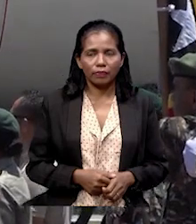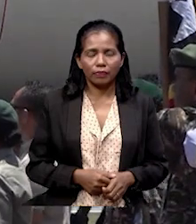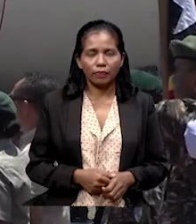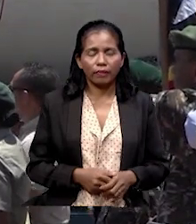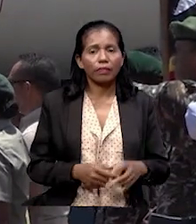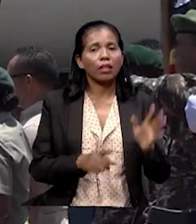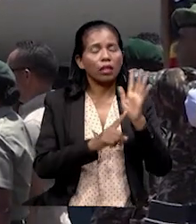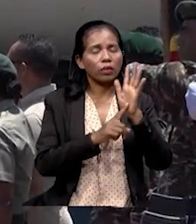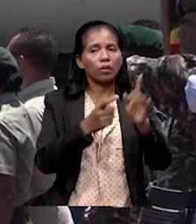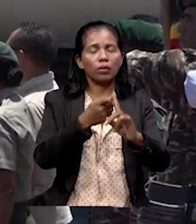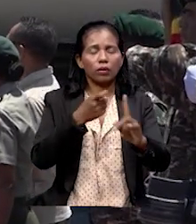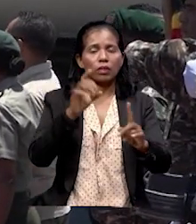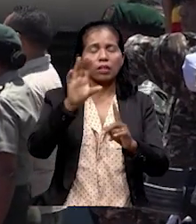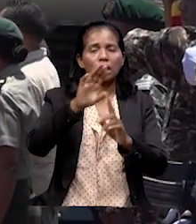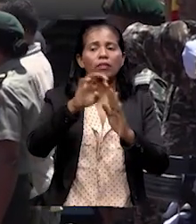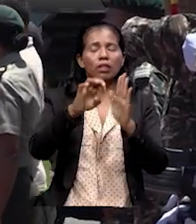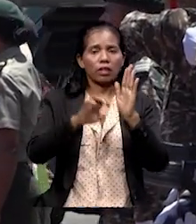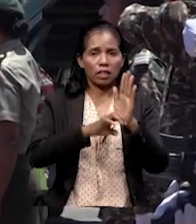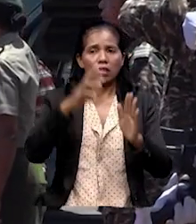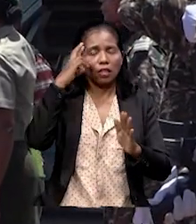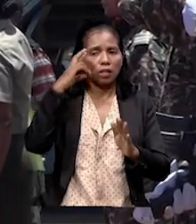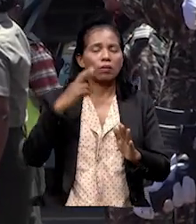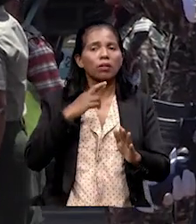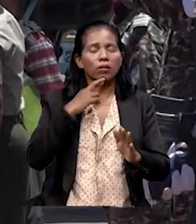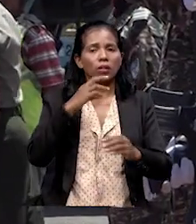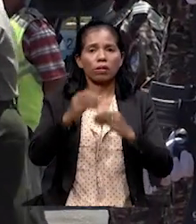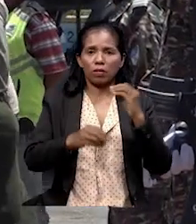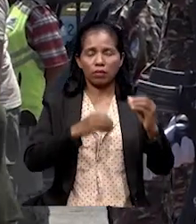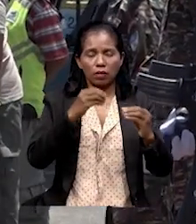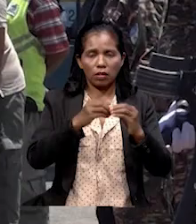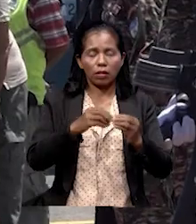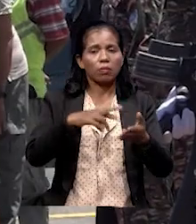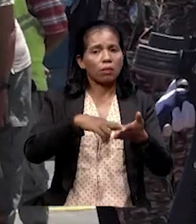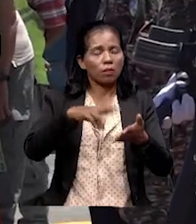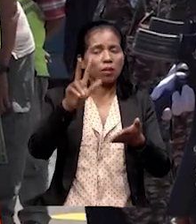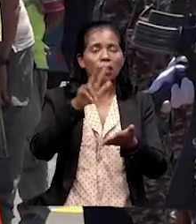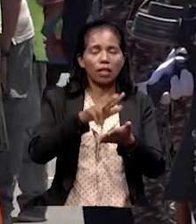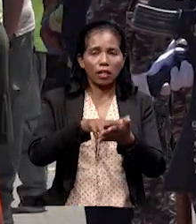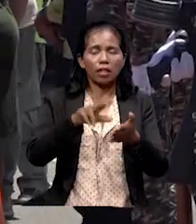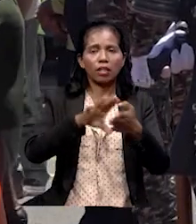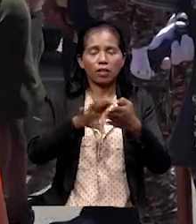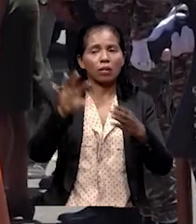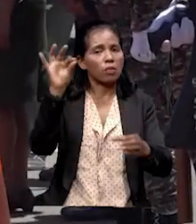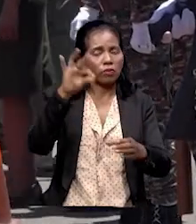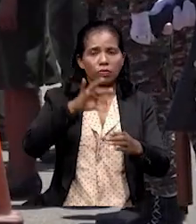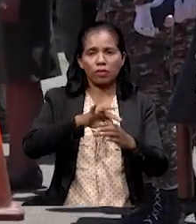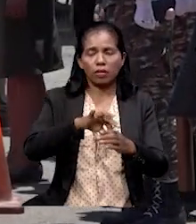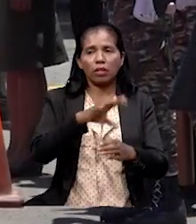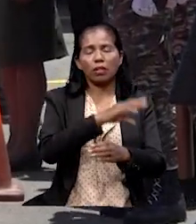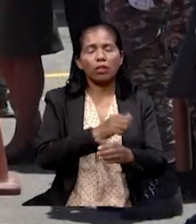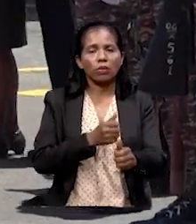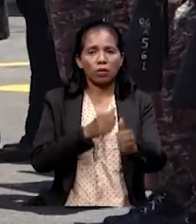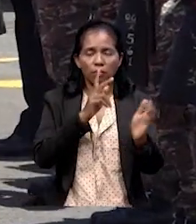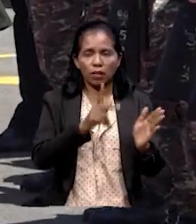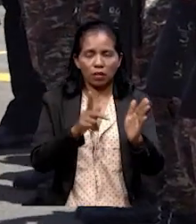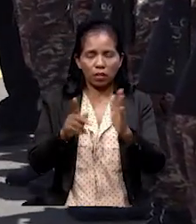Lihrakne, Hato, o chefe de Estado, José Ramos Horta, relaciona a promulgação da lei eleitoral da vota postal, no betuir plano